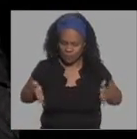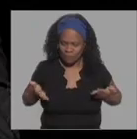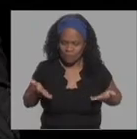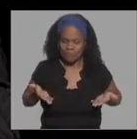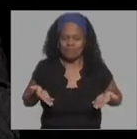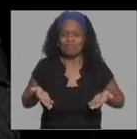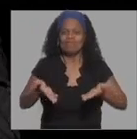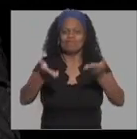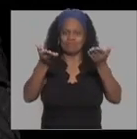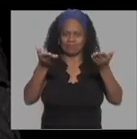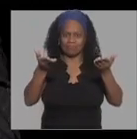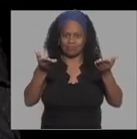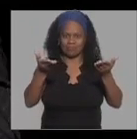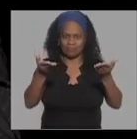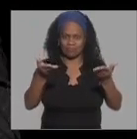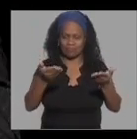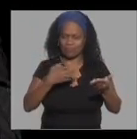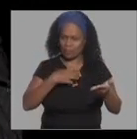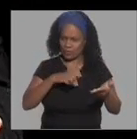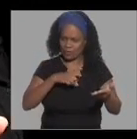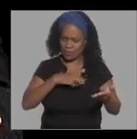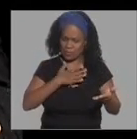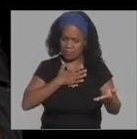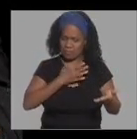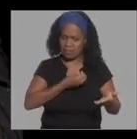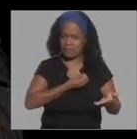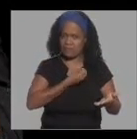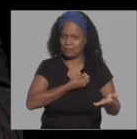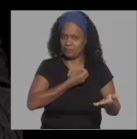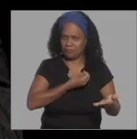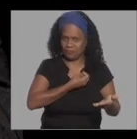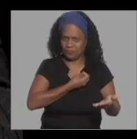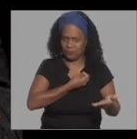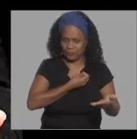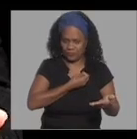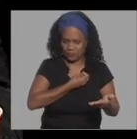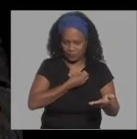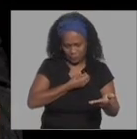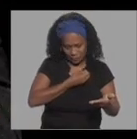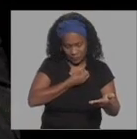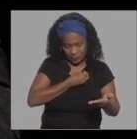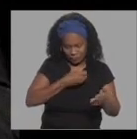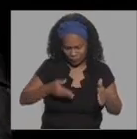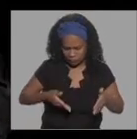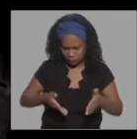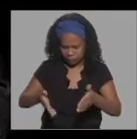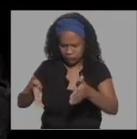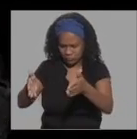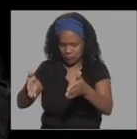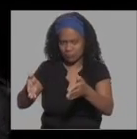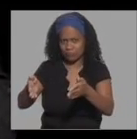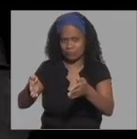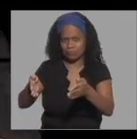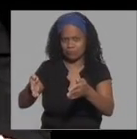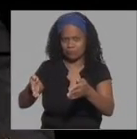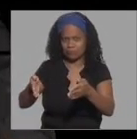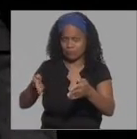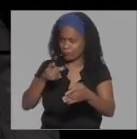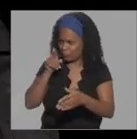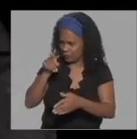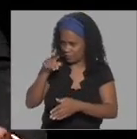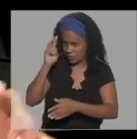porque eu tenho é na minha vida é percorrido caminhos né